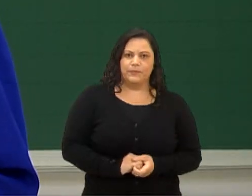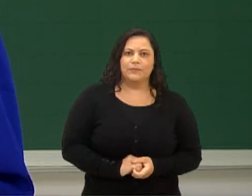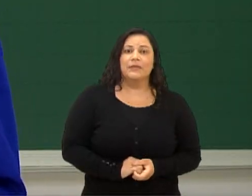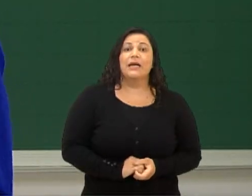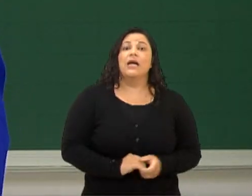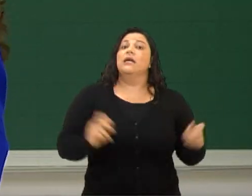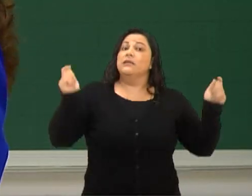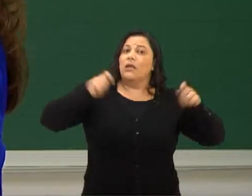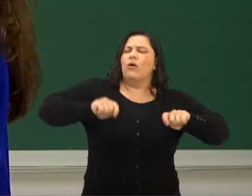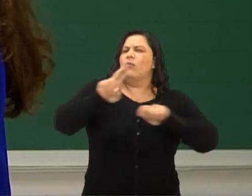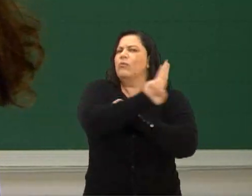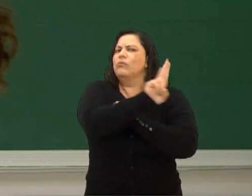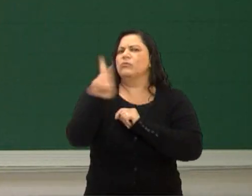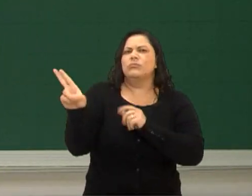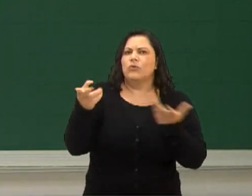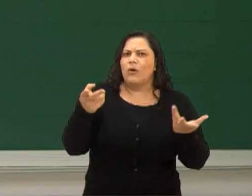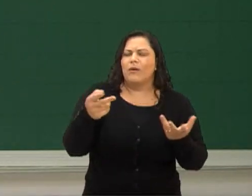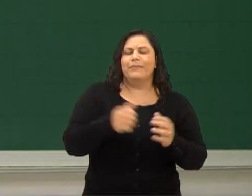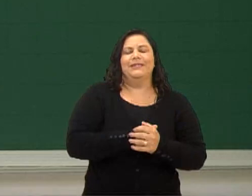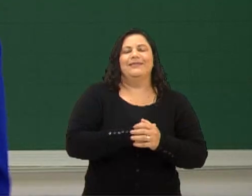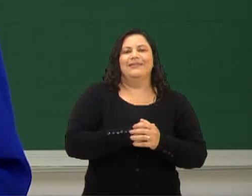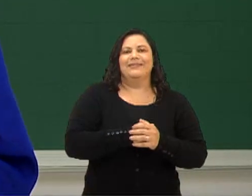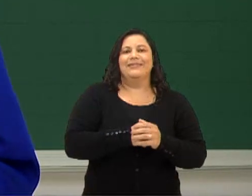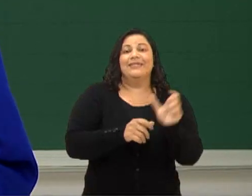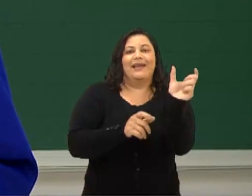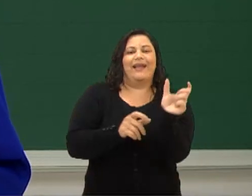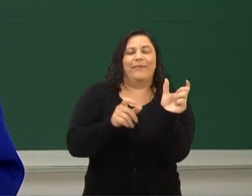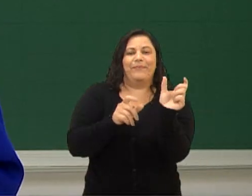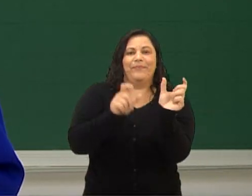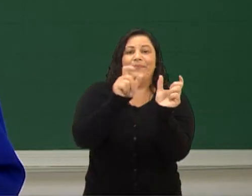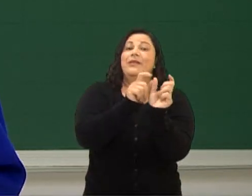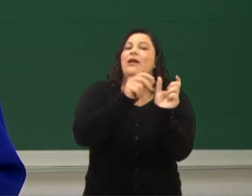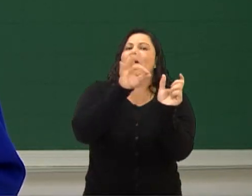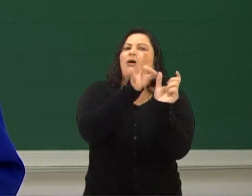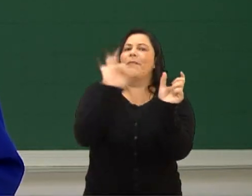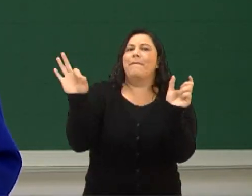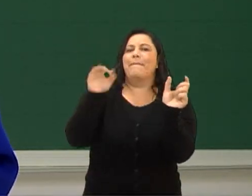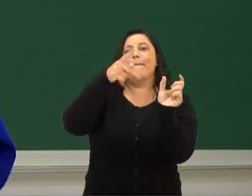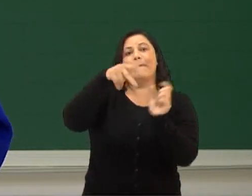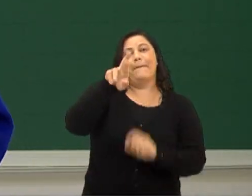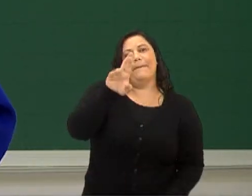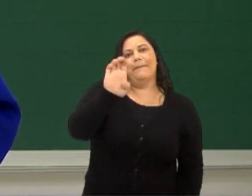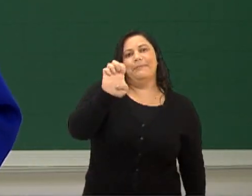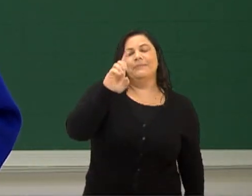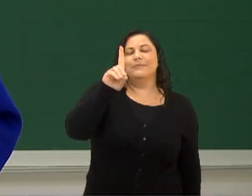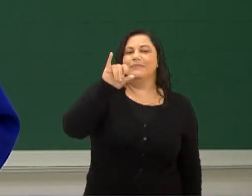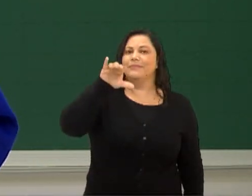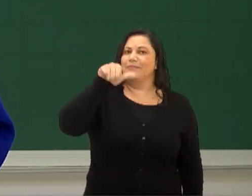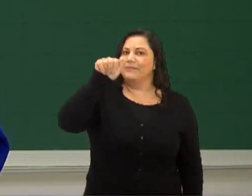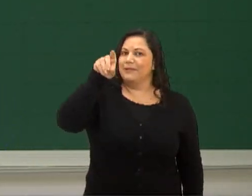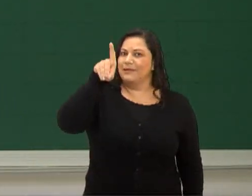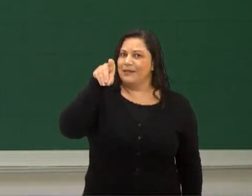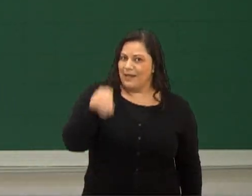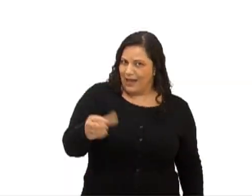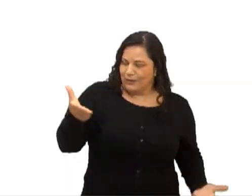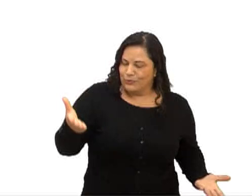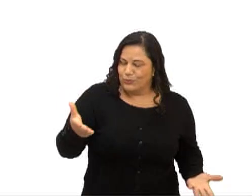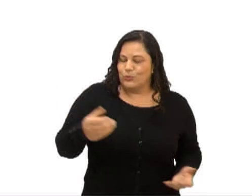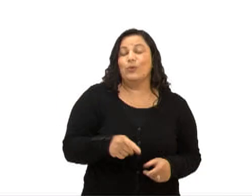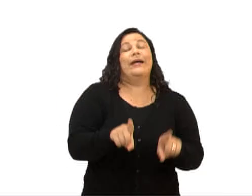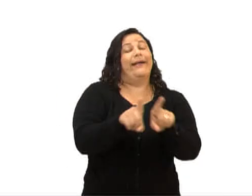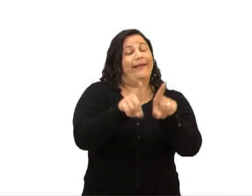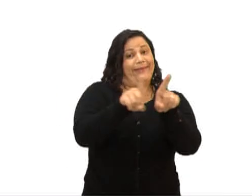respectivamente, chamamos o quê? Predicado e sujeito, turma. Então, por isso denominamos